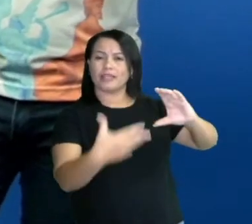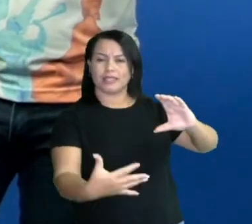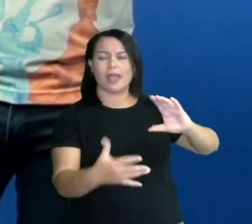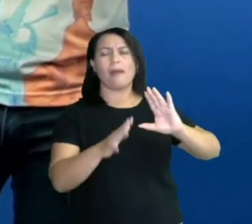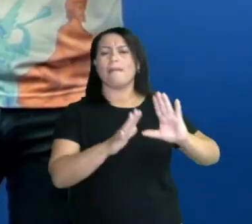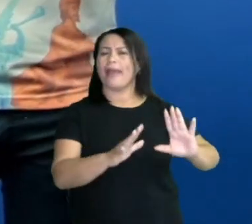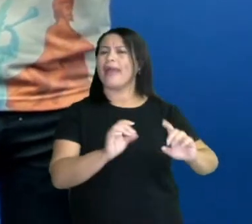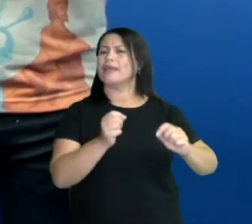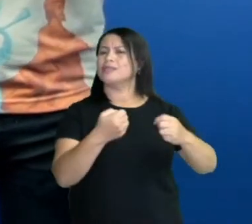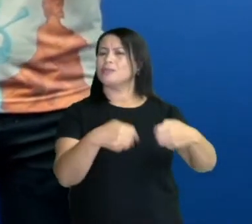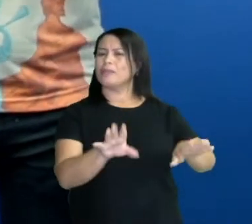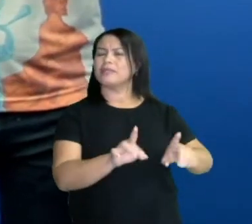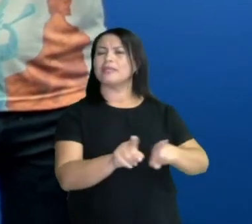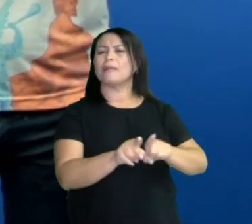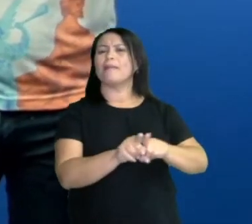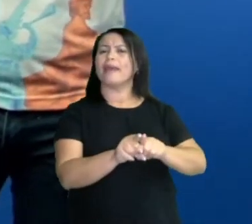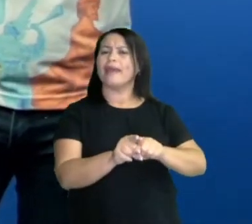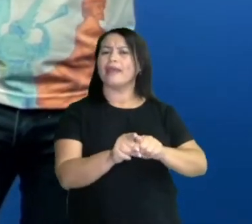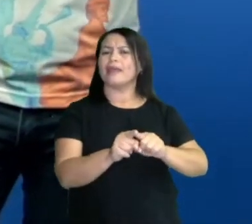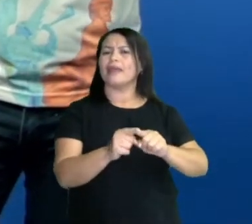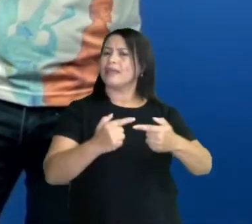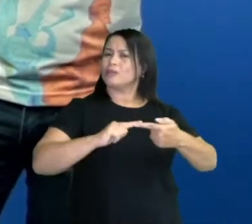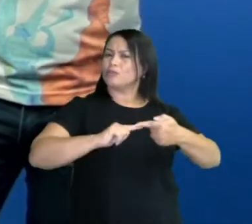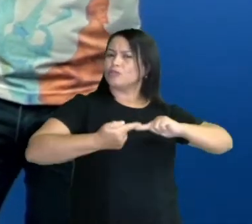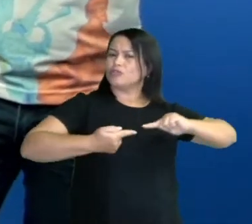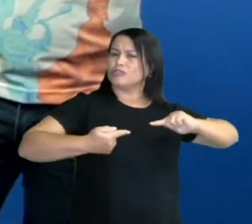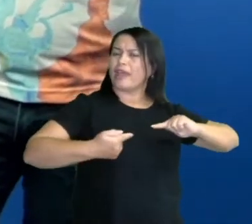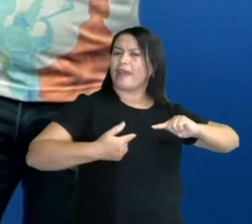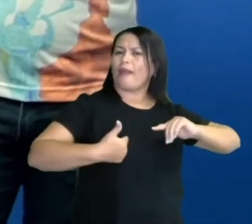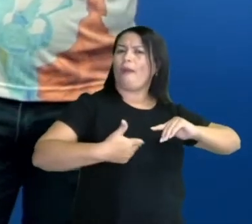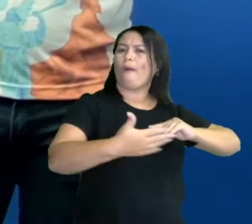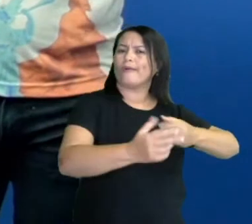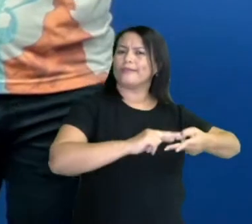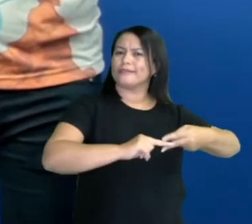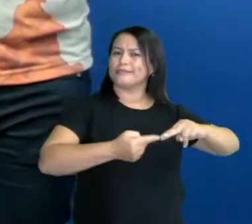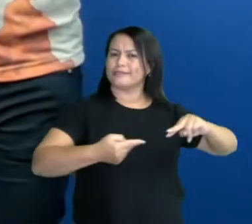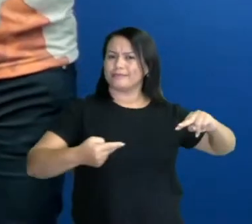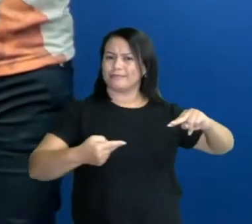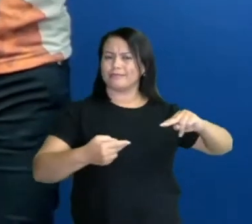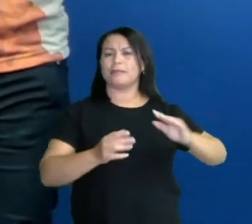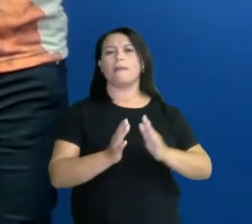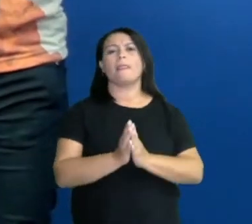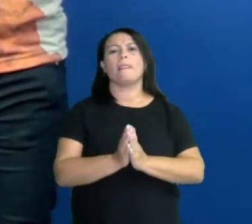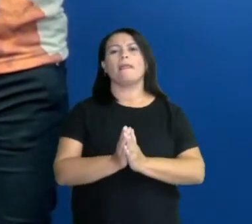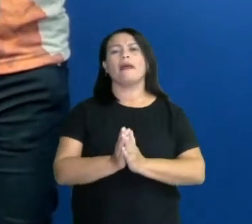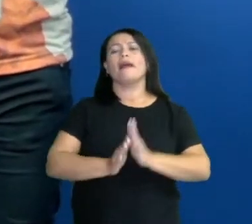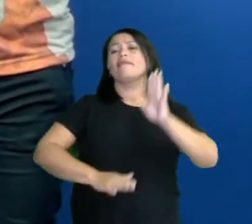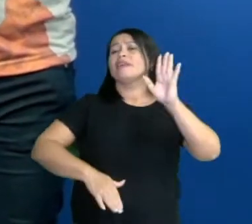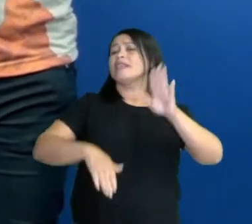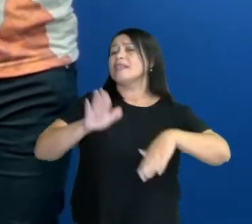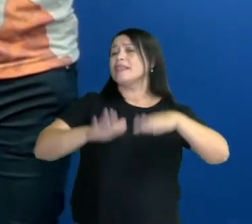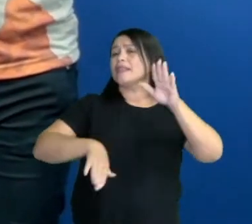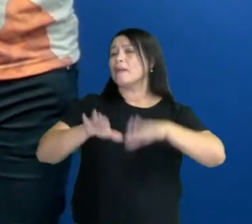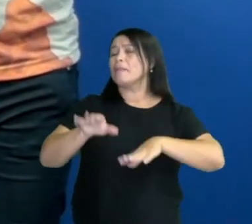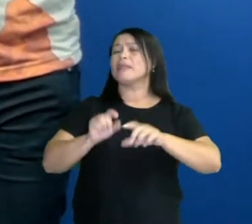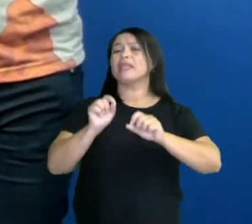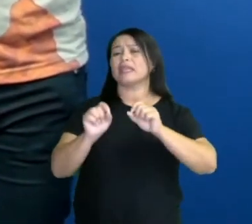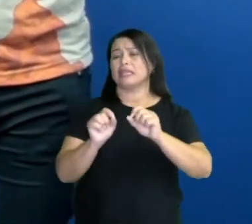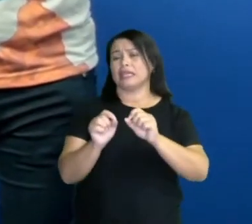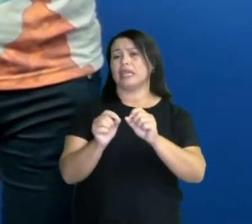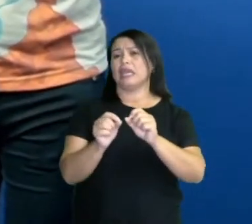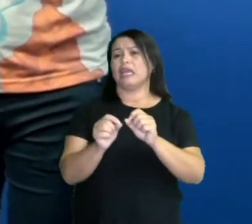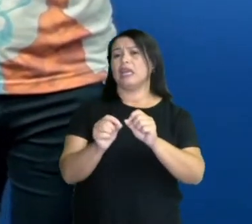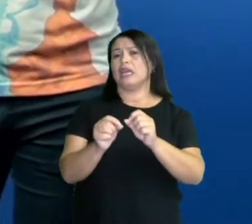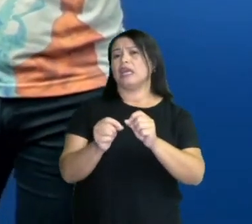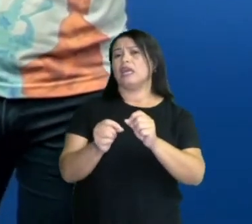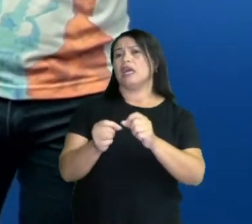necessariamente pode levar esse gene adiante. dependendo do cruzamento que ela